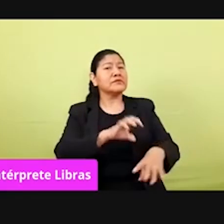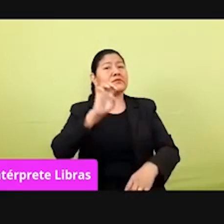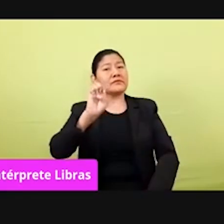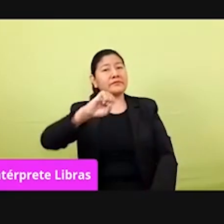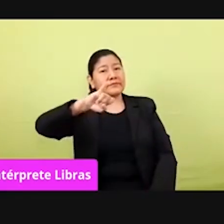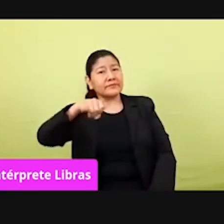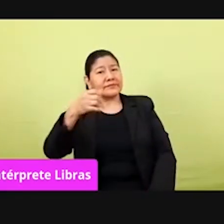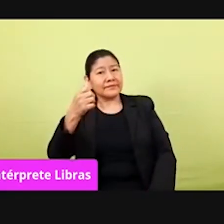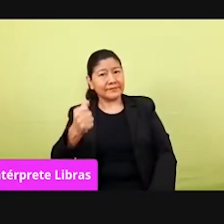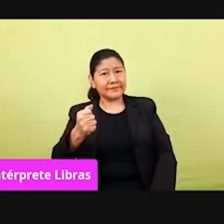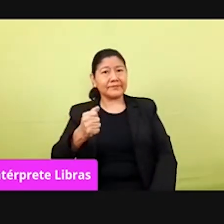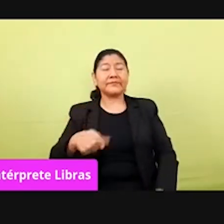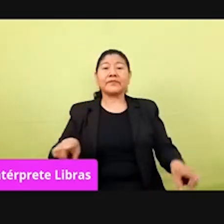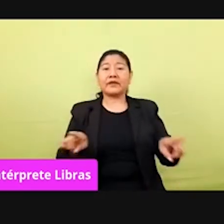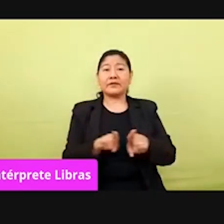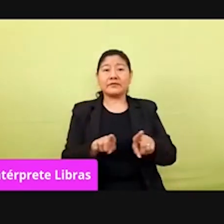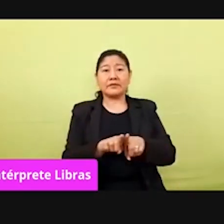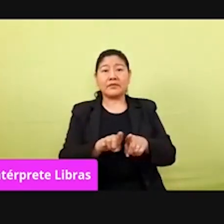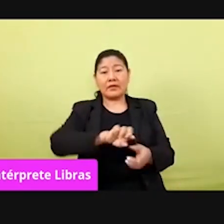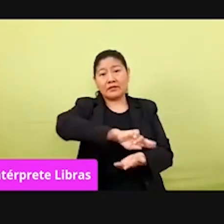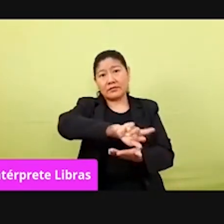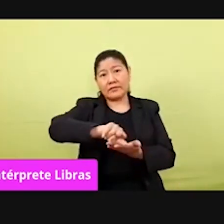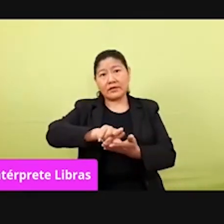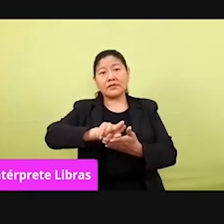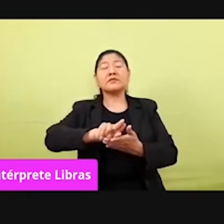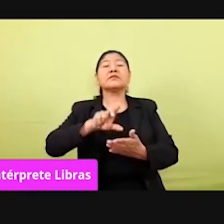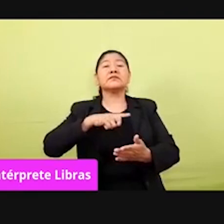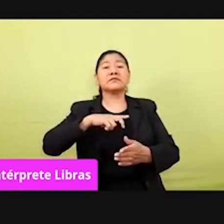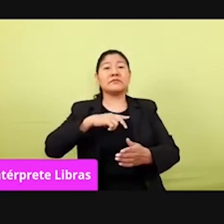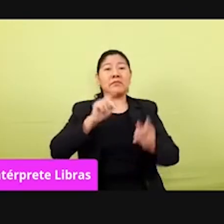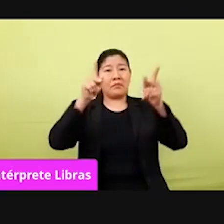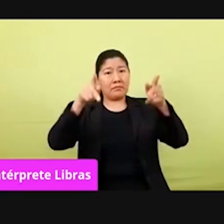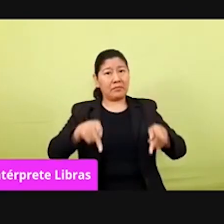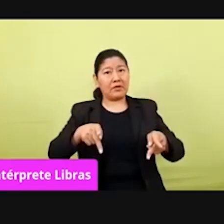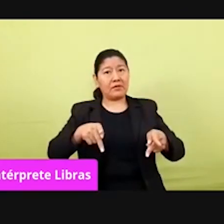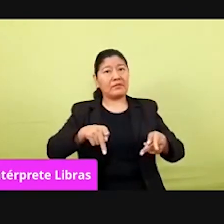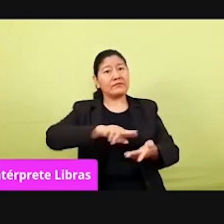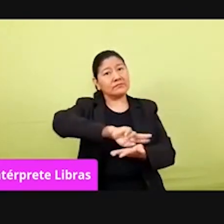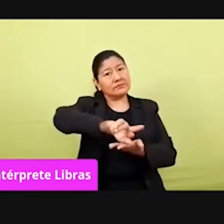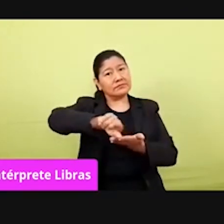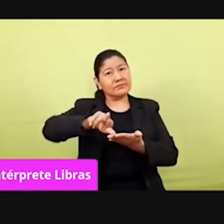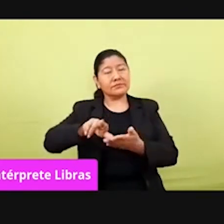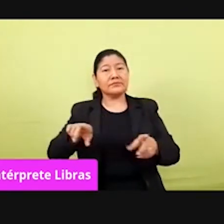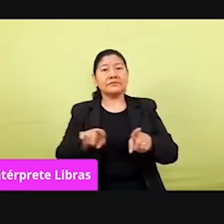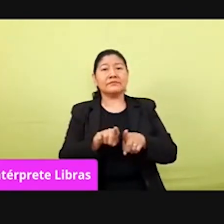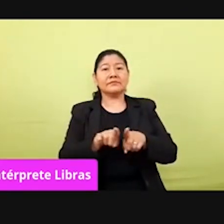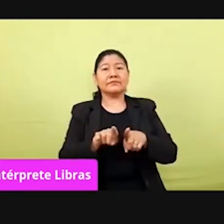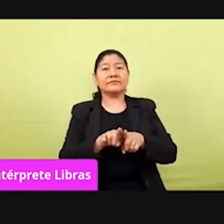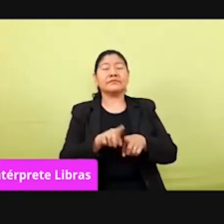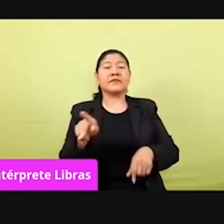linguístico aos imigrantes internacionais, com o professor doutor João Fábio Sanches,